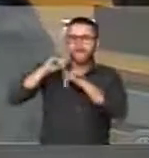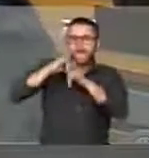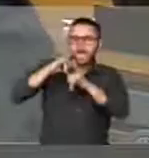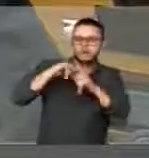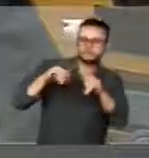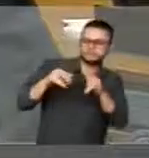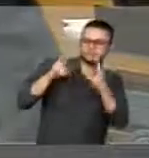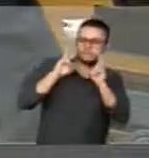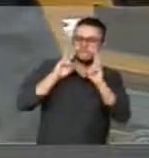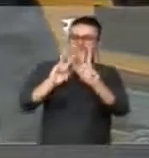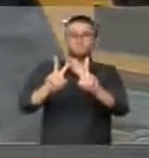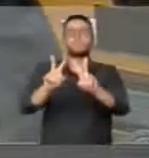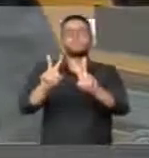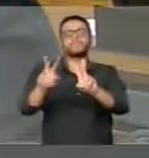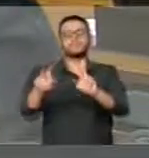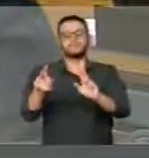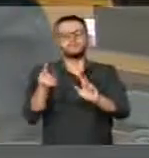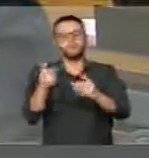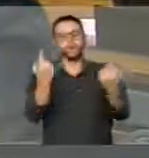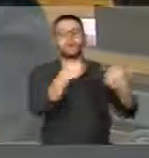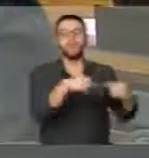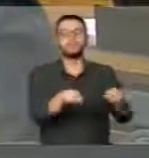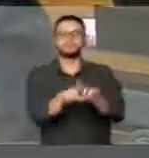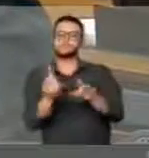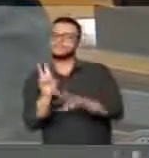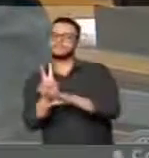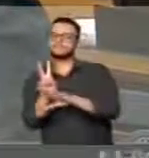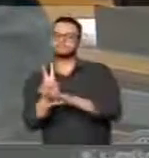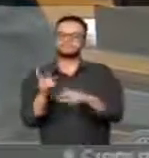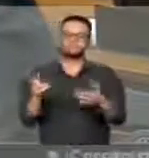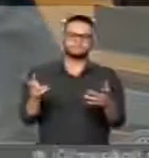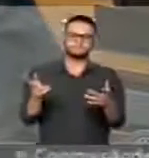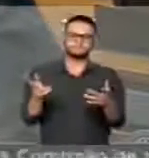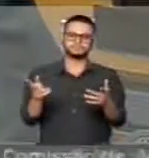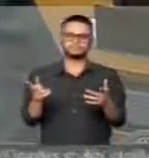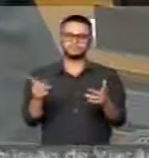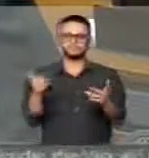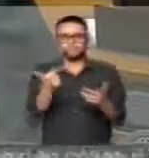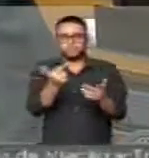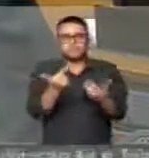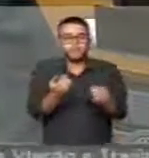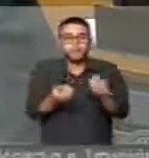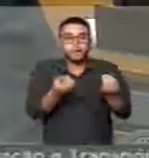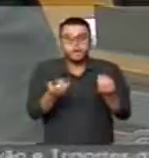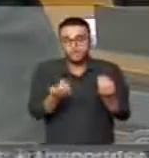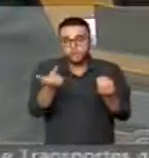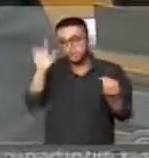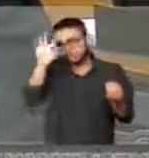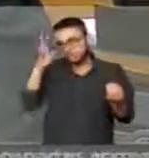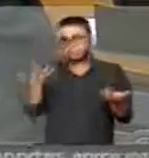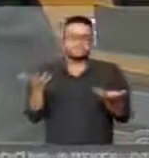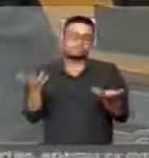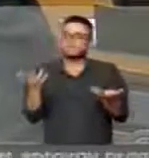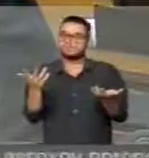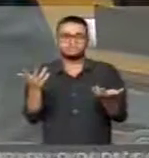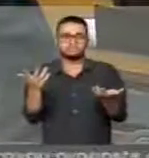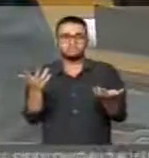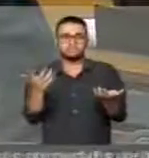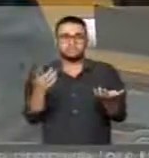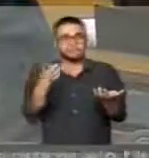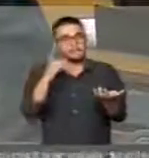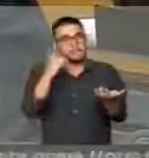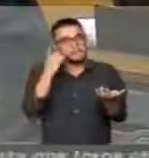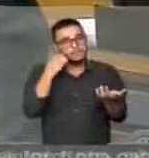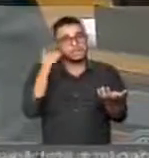testemunhas de acusação e de defesa, não nos resta possibilidade de outra conclusão. O senhor Eduardo Cunha foi,